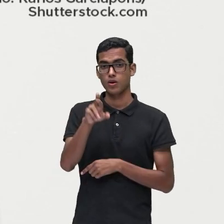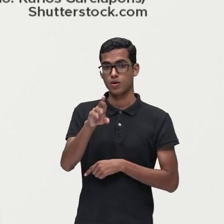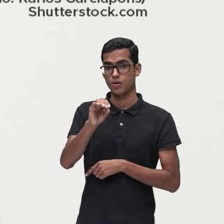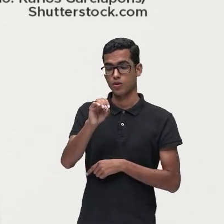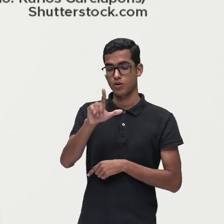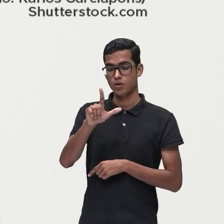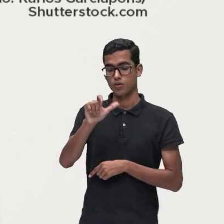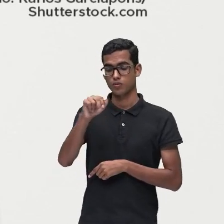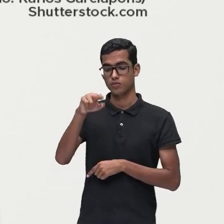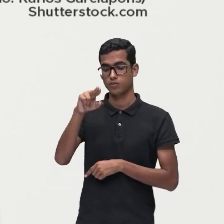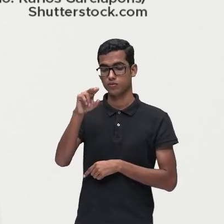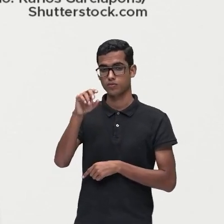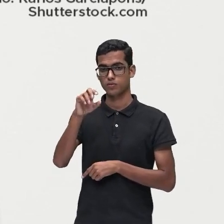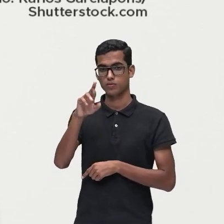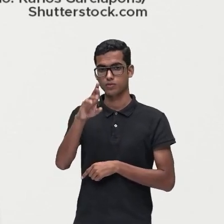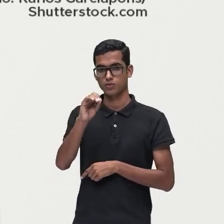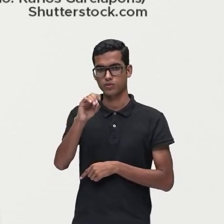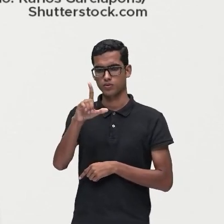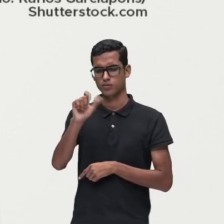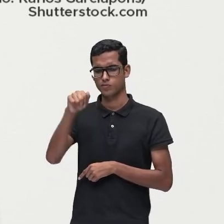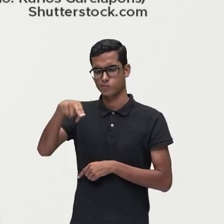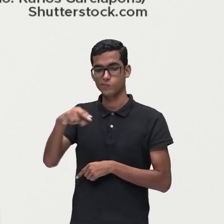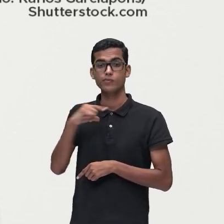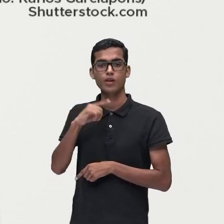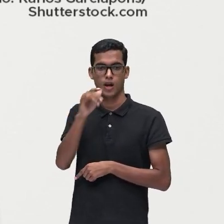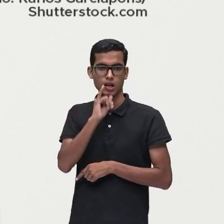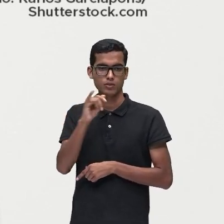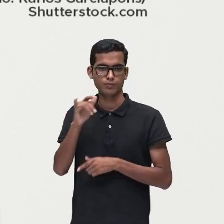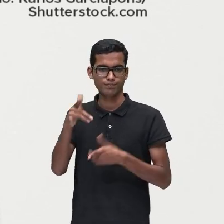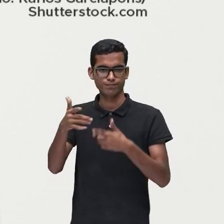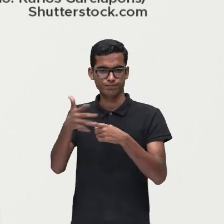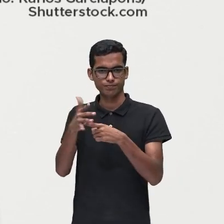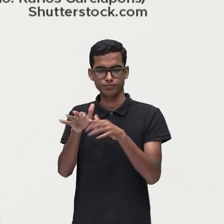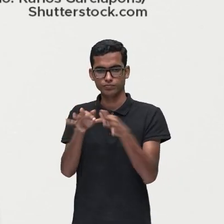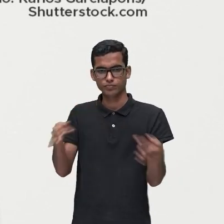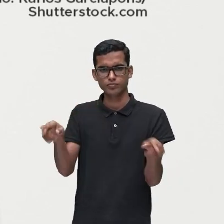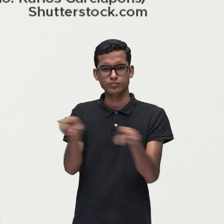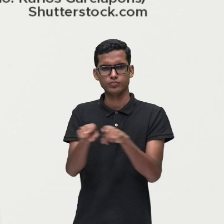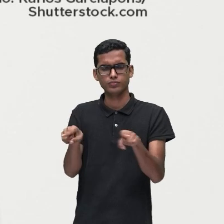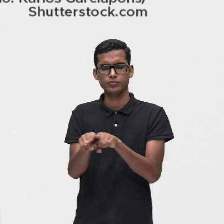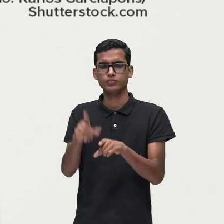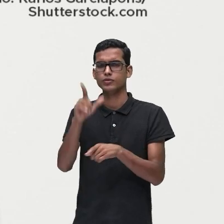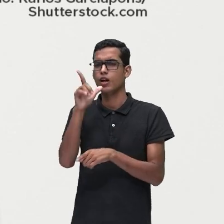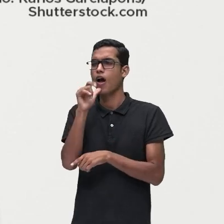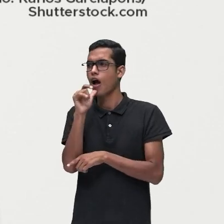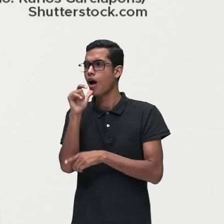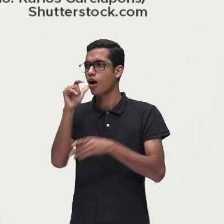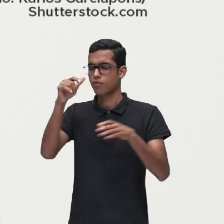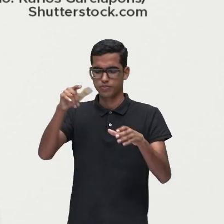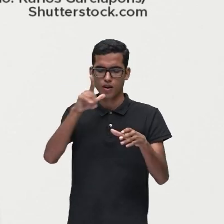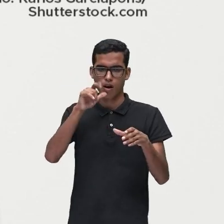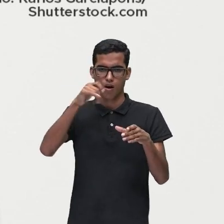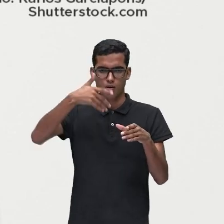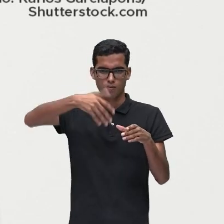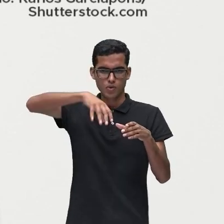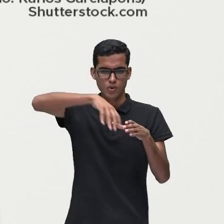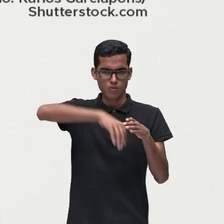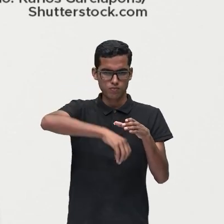exemplos, é um exemplo de máquinas simples. Aqui para tirar água do poço e muitas vezes